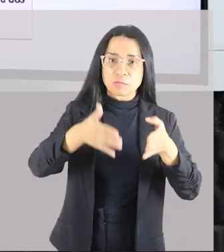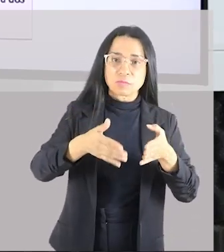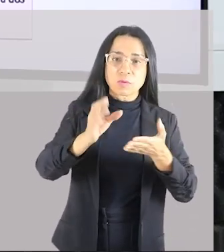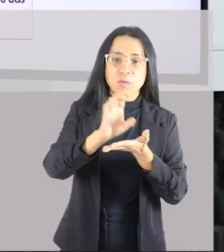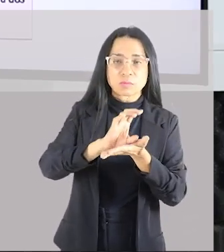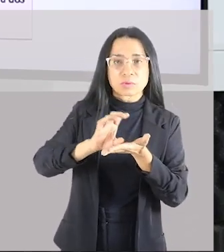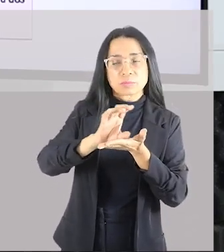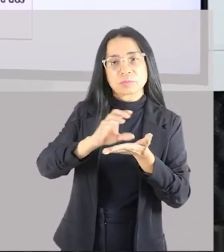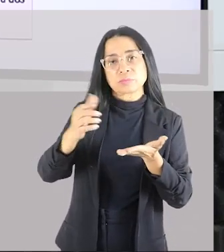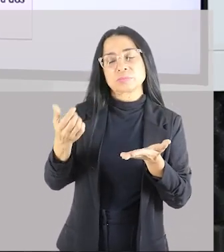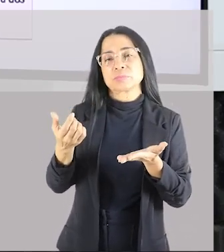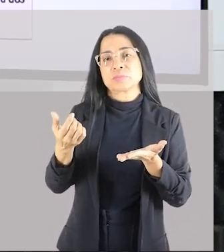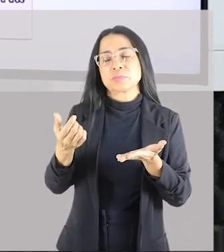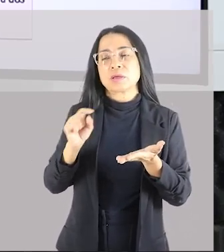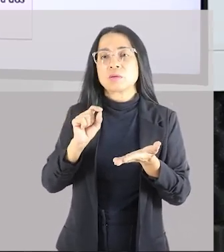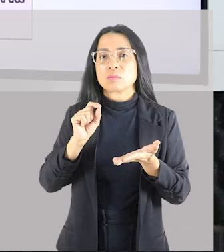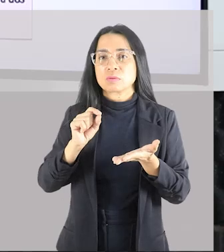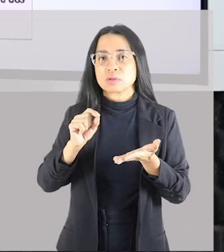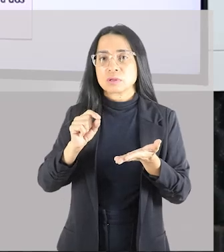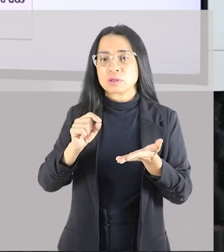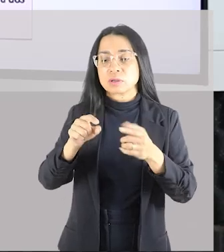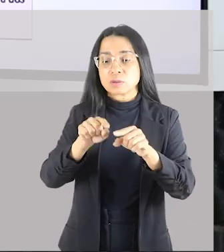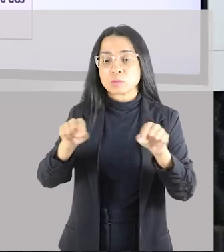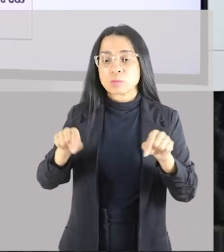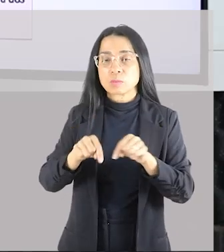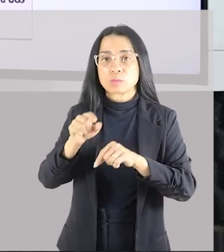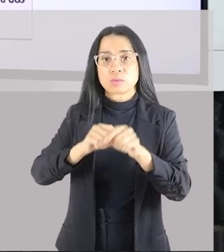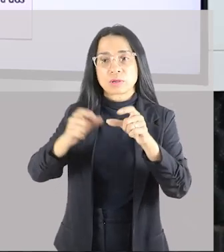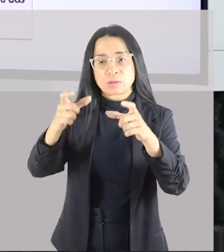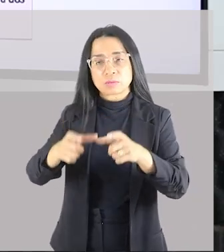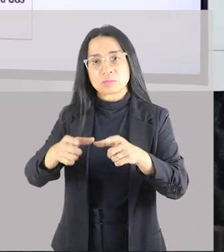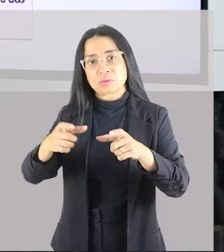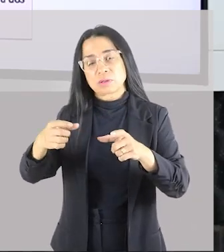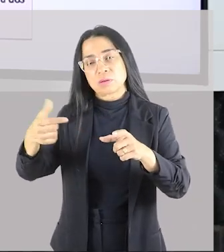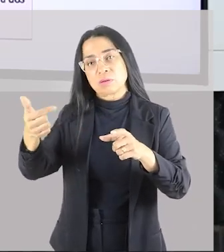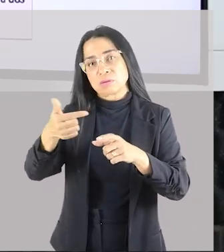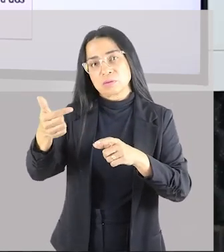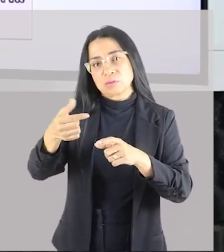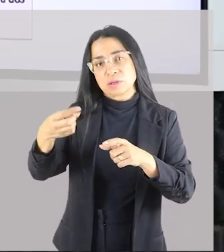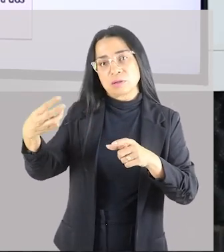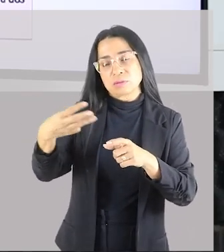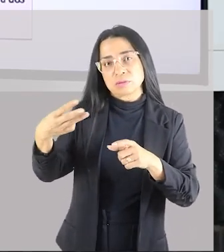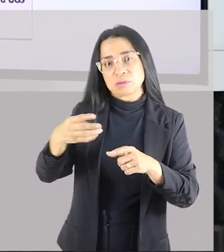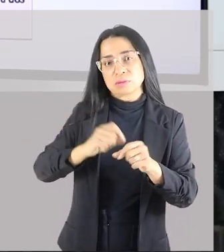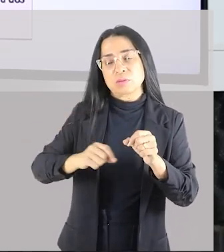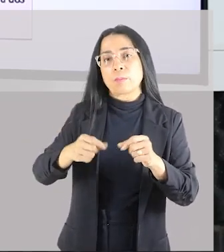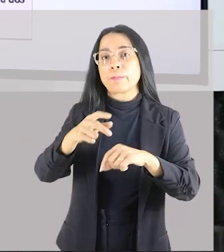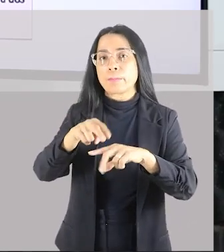setor secundário e no setor terciário. Por isso, os países despendem muito